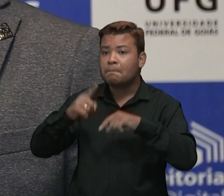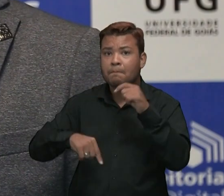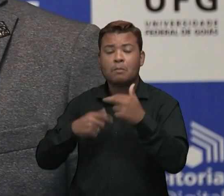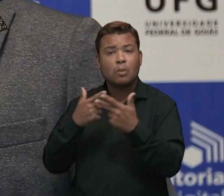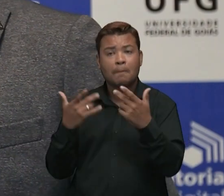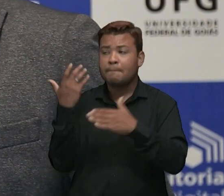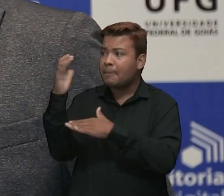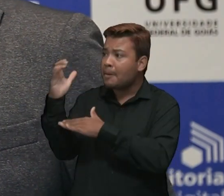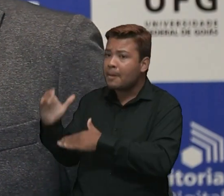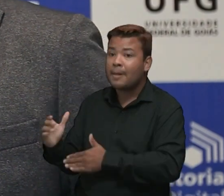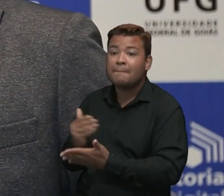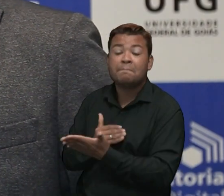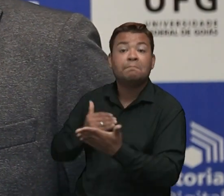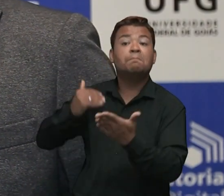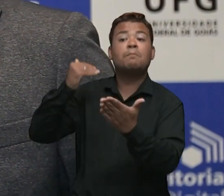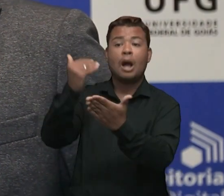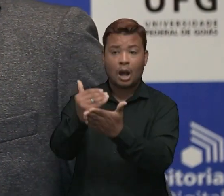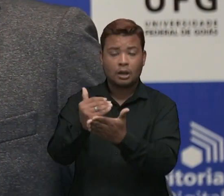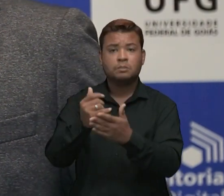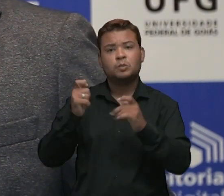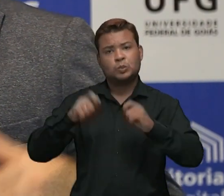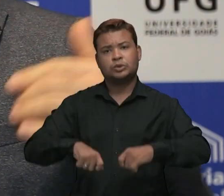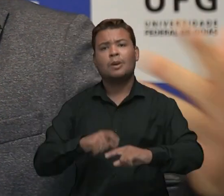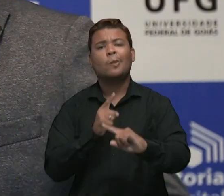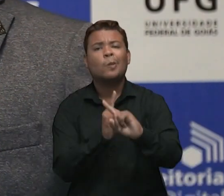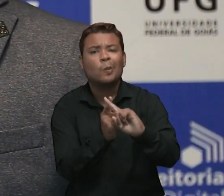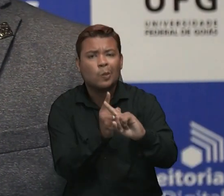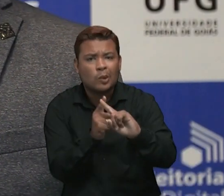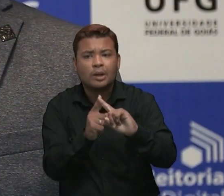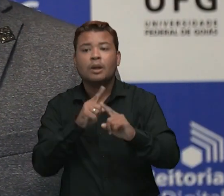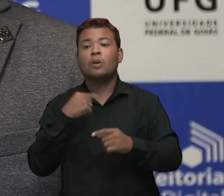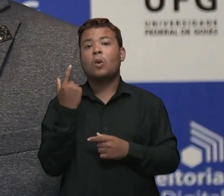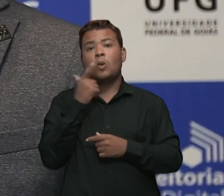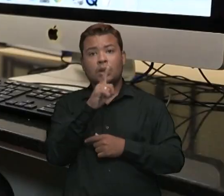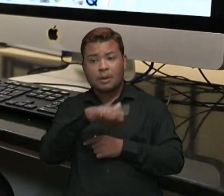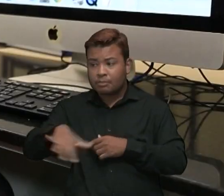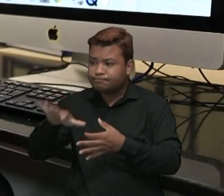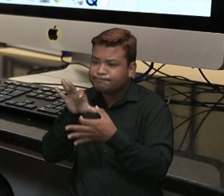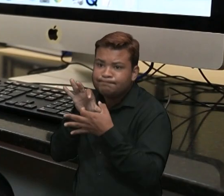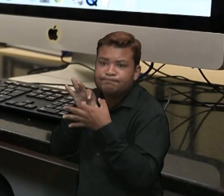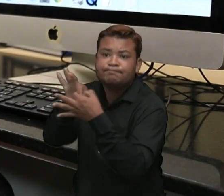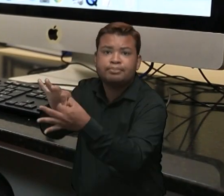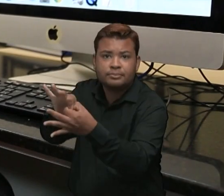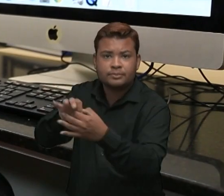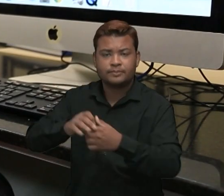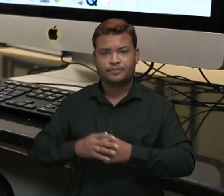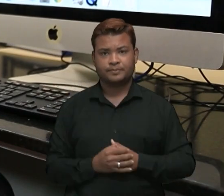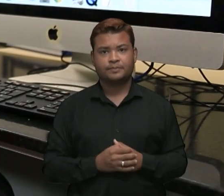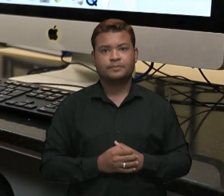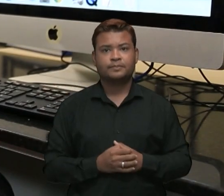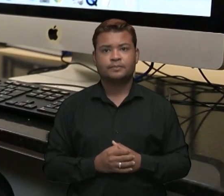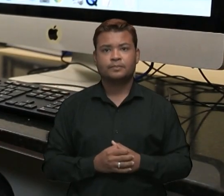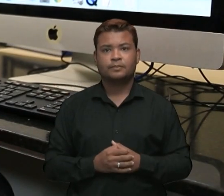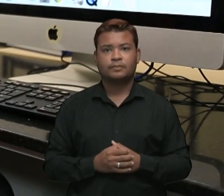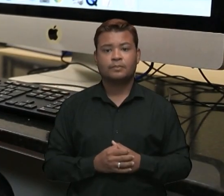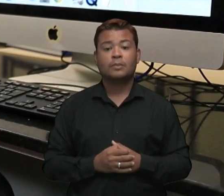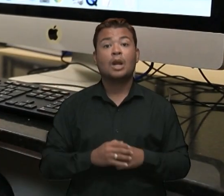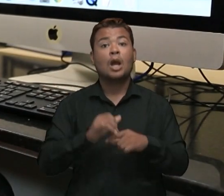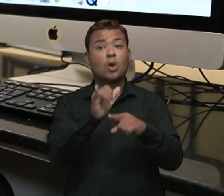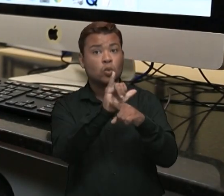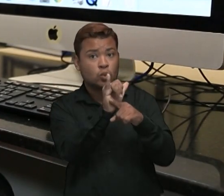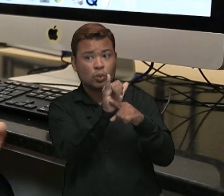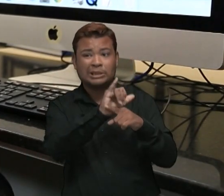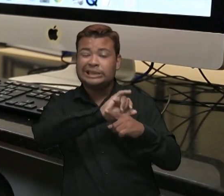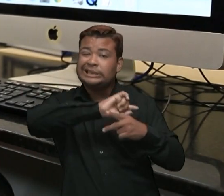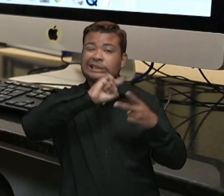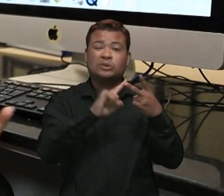canal oficial, que é uma forma da gente chegar na comunidade também. O YouTube é a segunda maior rede